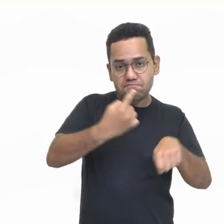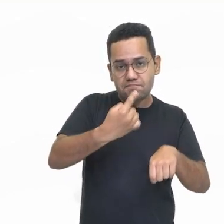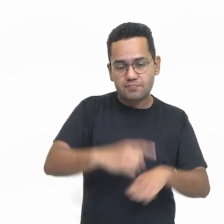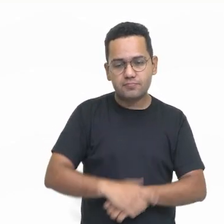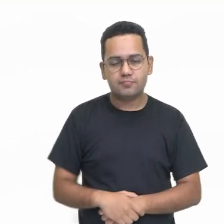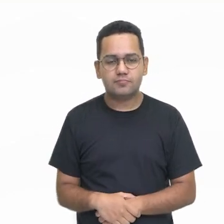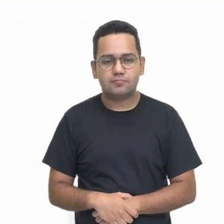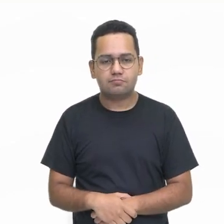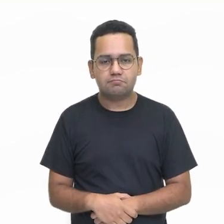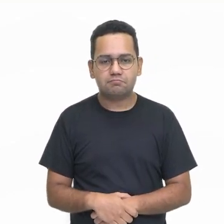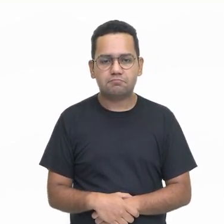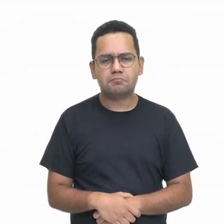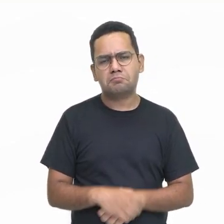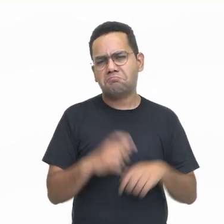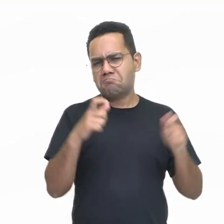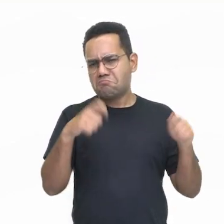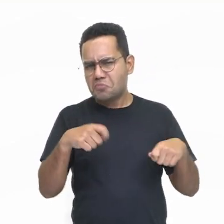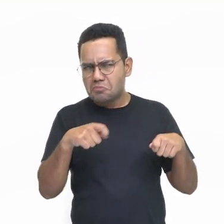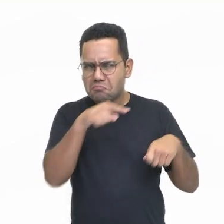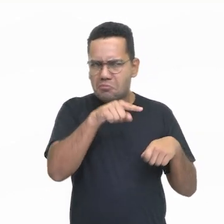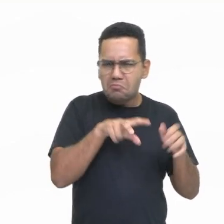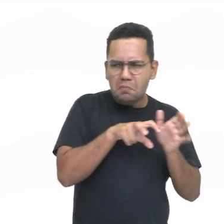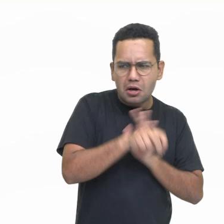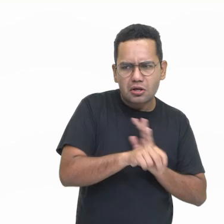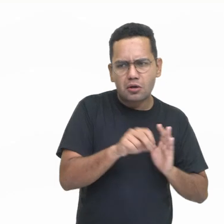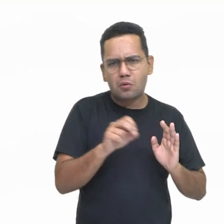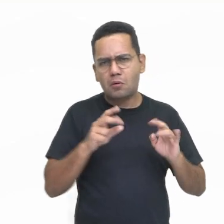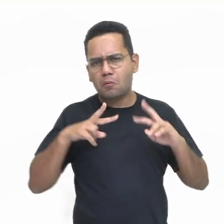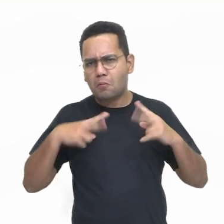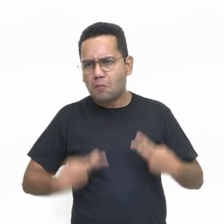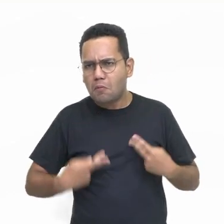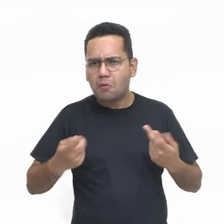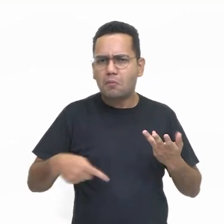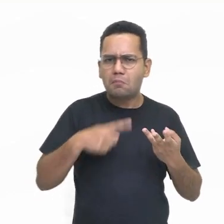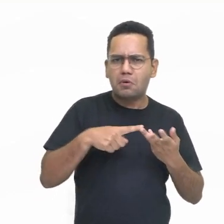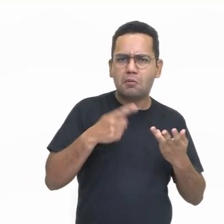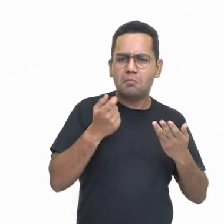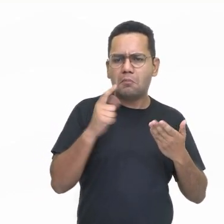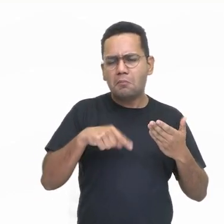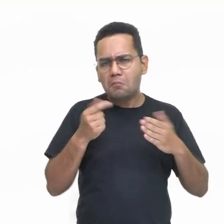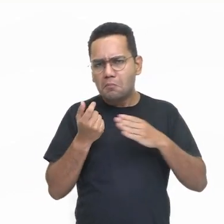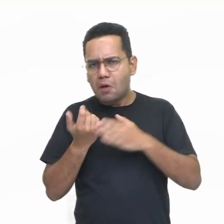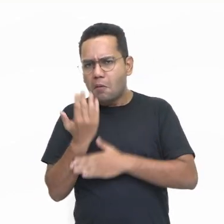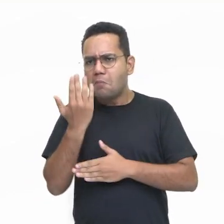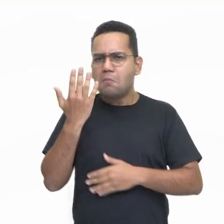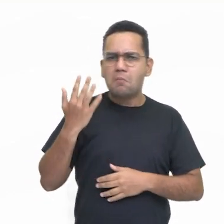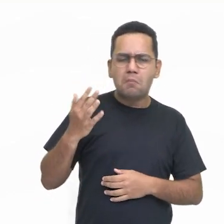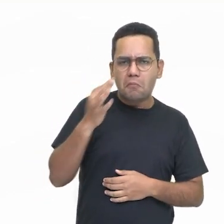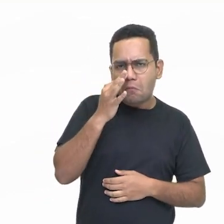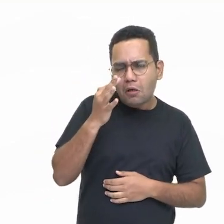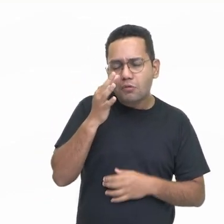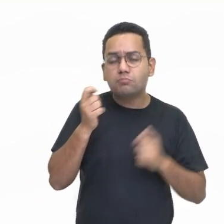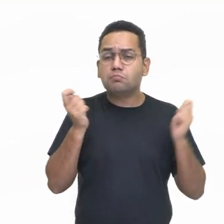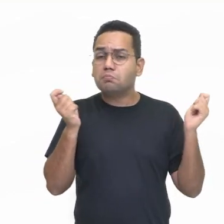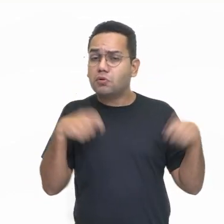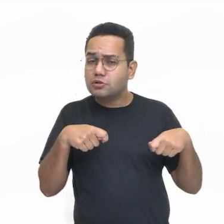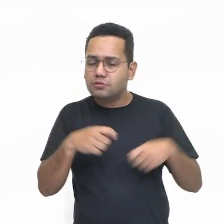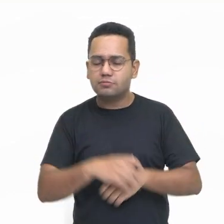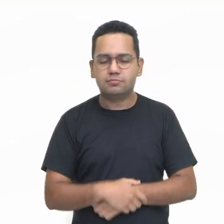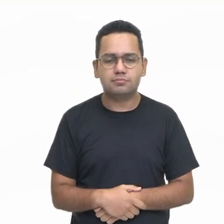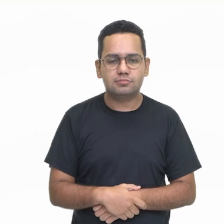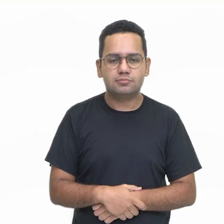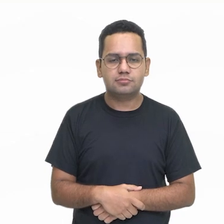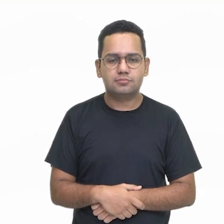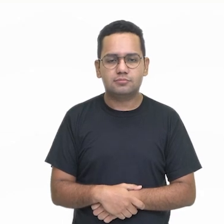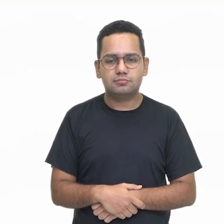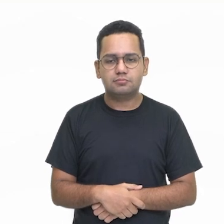poderia ser uma bactéria poderia ser o homem poderia ser uma planta sim todos os seres